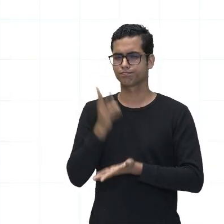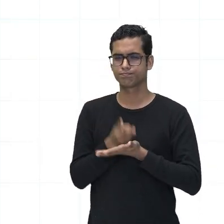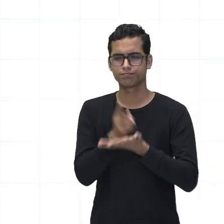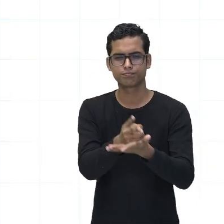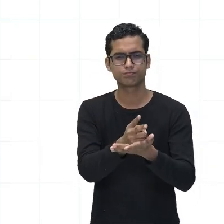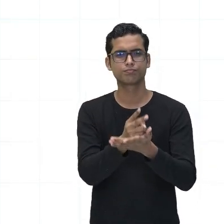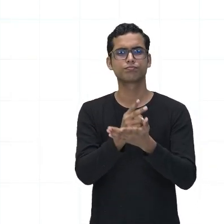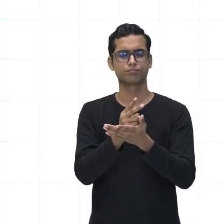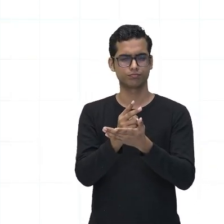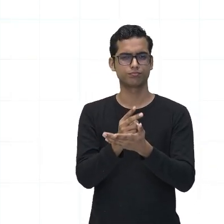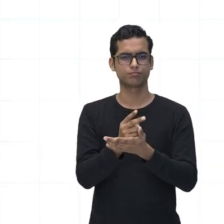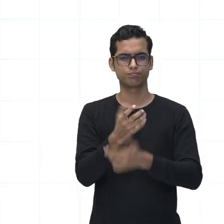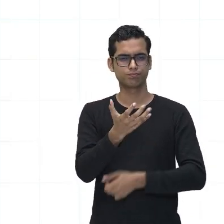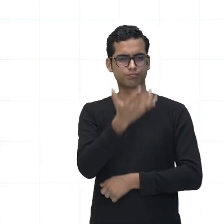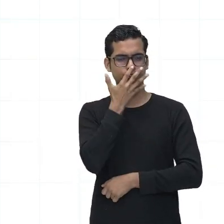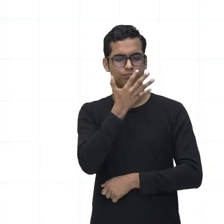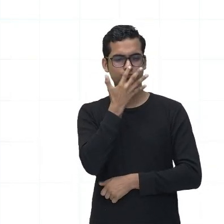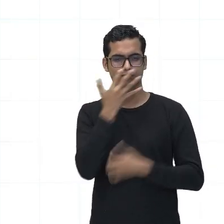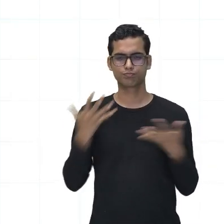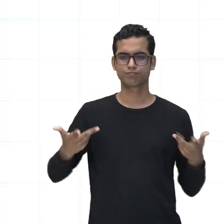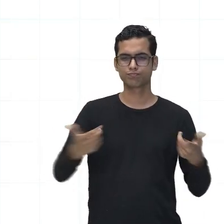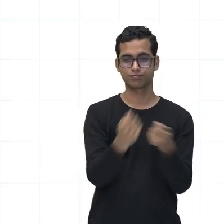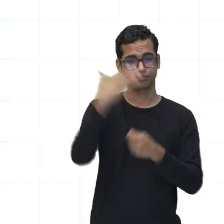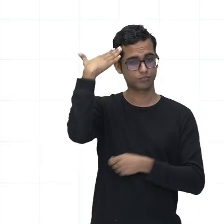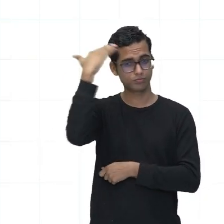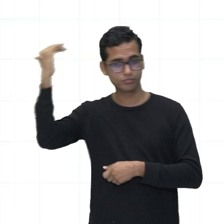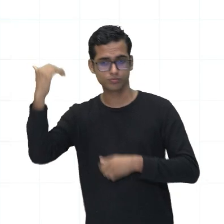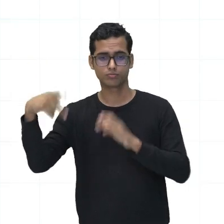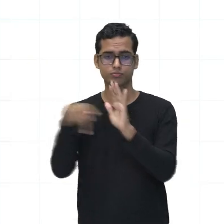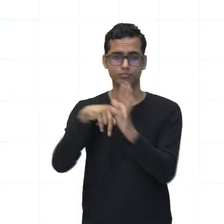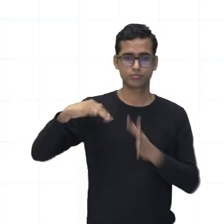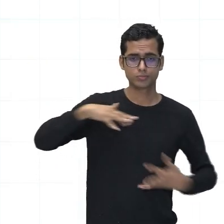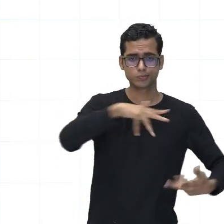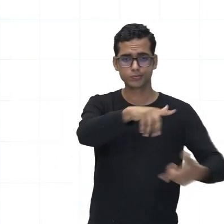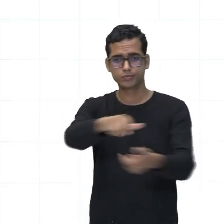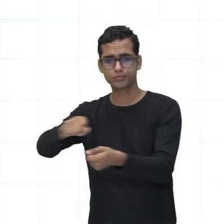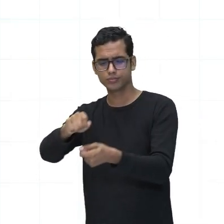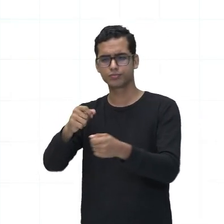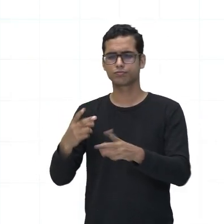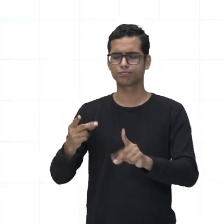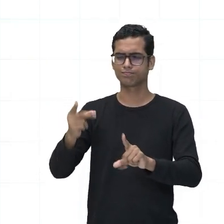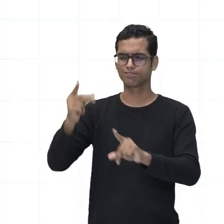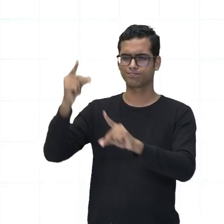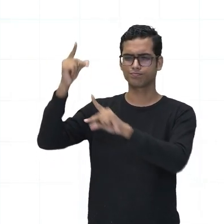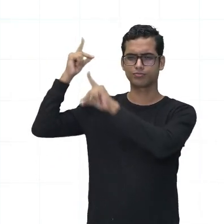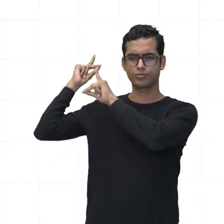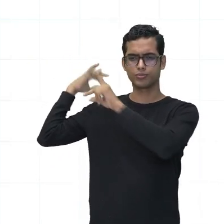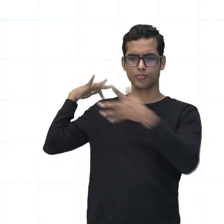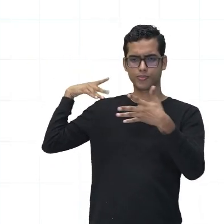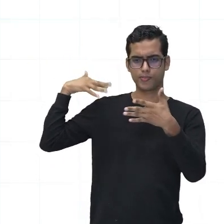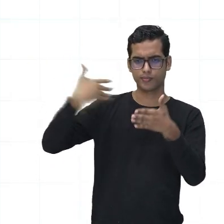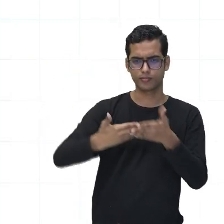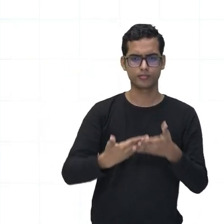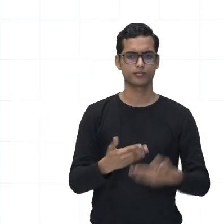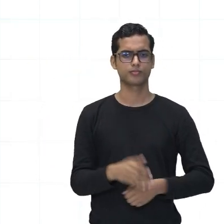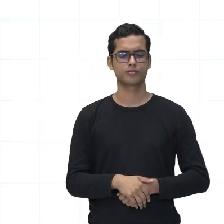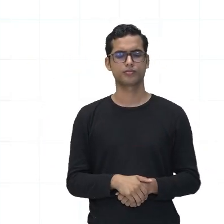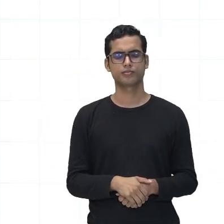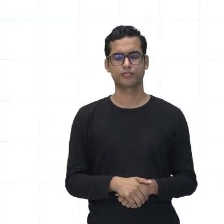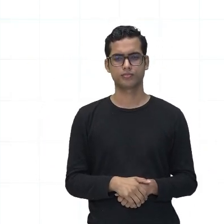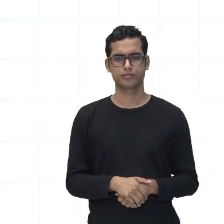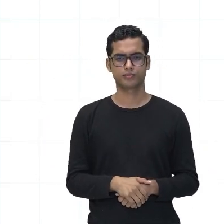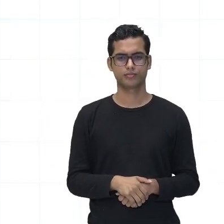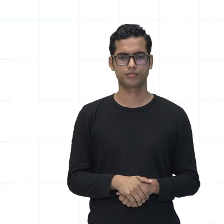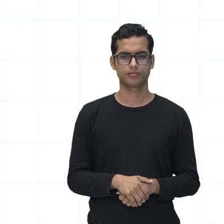consistentemente prestigiadas e populares desde a antiguidade. O acervo